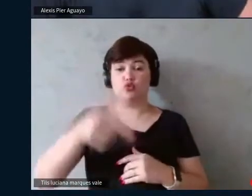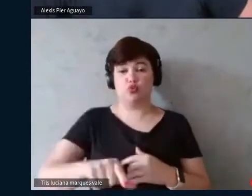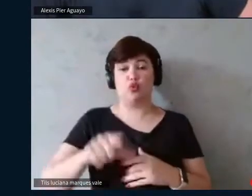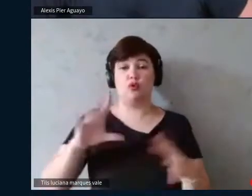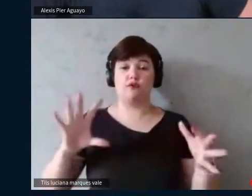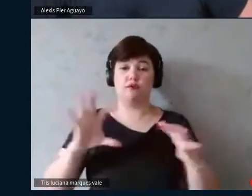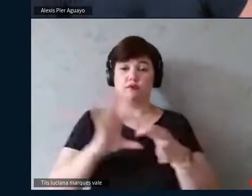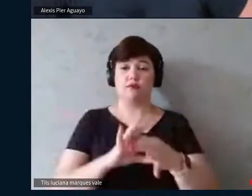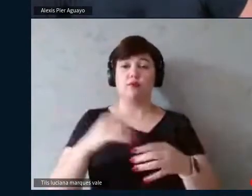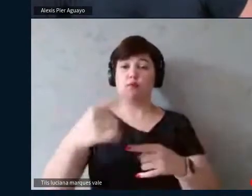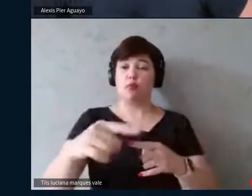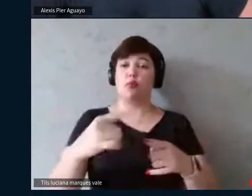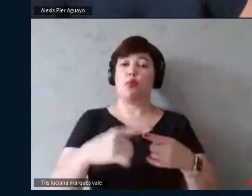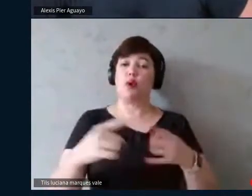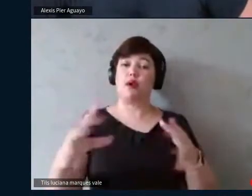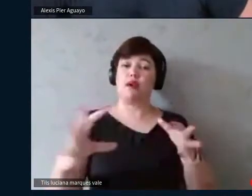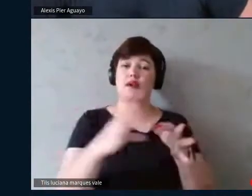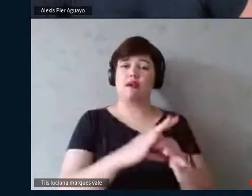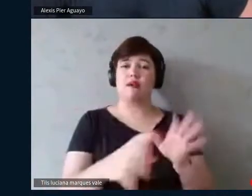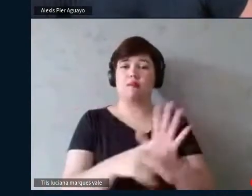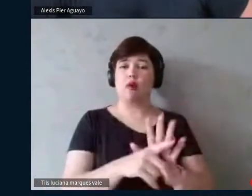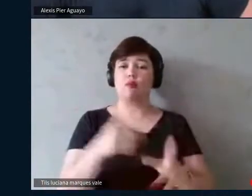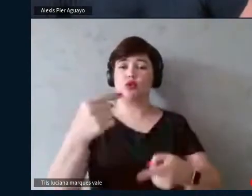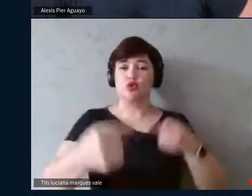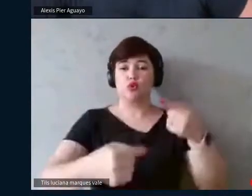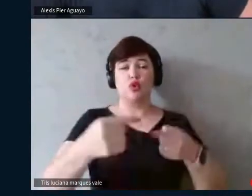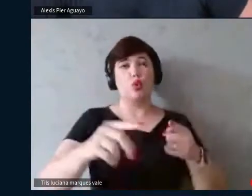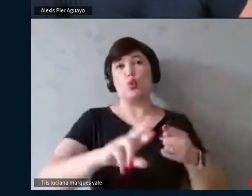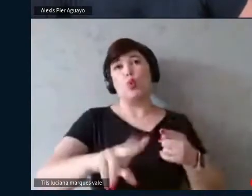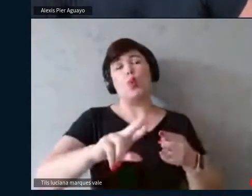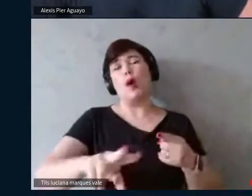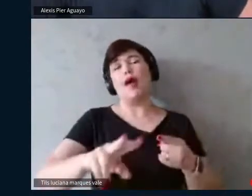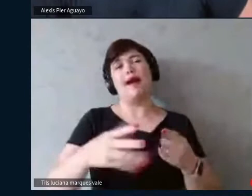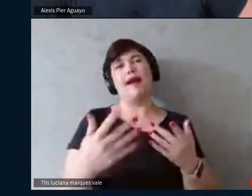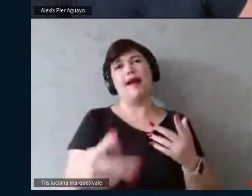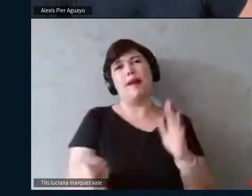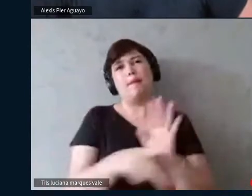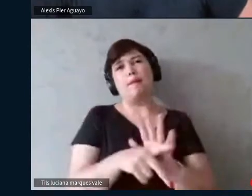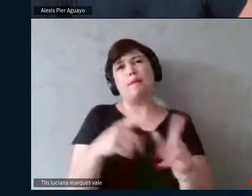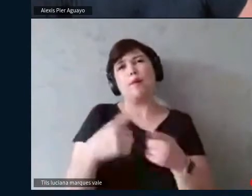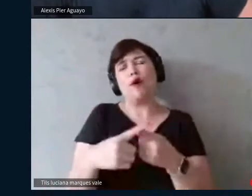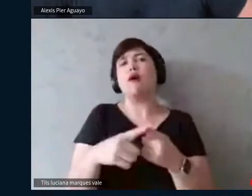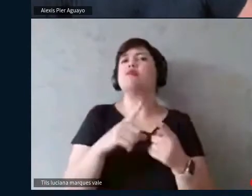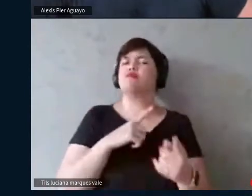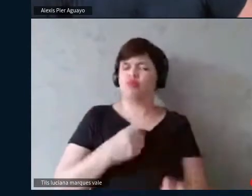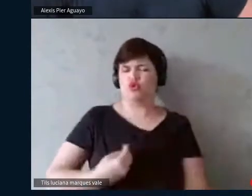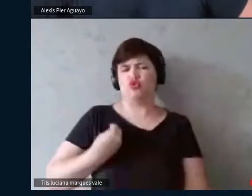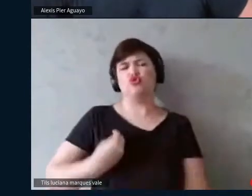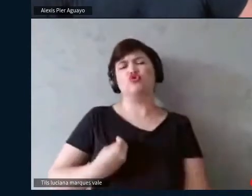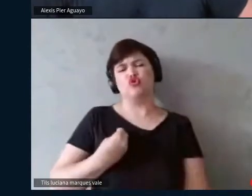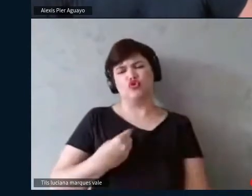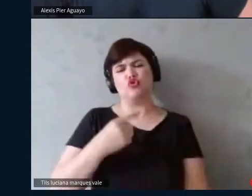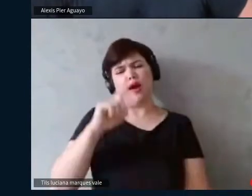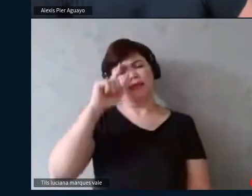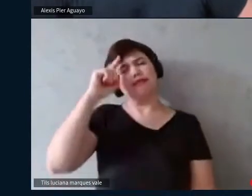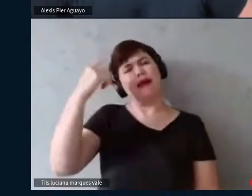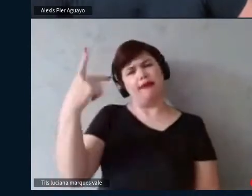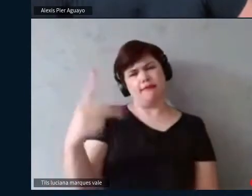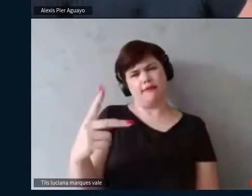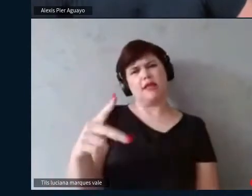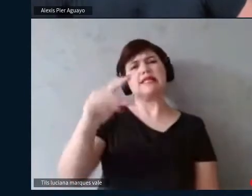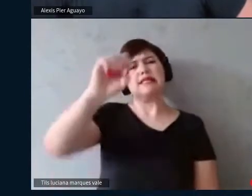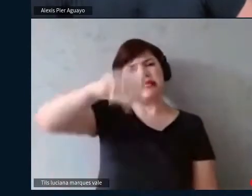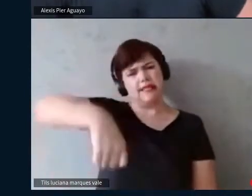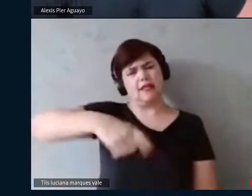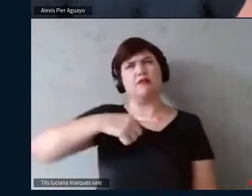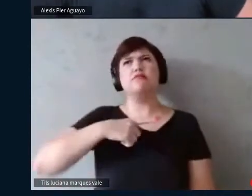com o que você está trazendo da discussão, não tem a ver, porque esse paradigma, ele existe, ele é adotado, ele está,